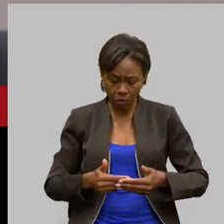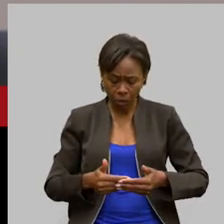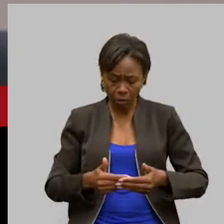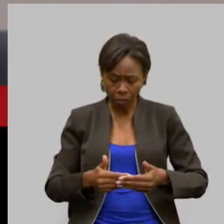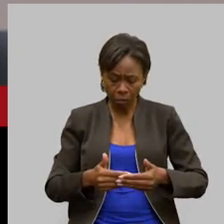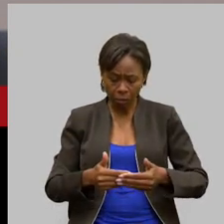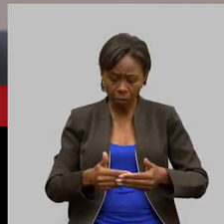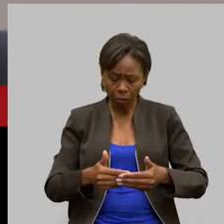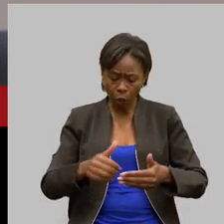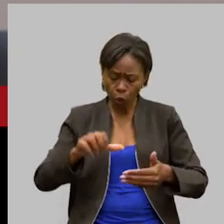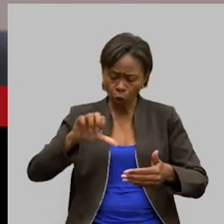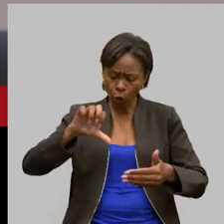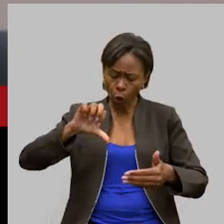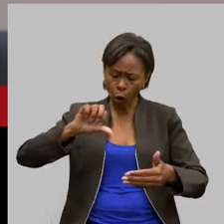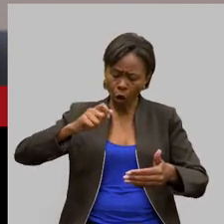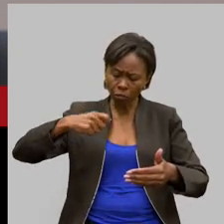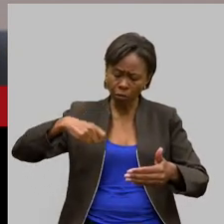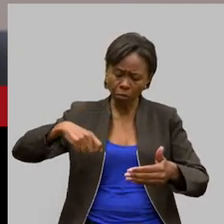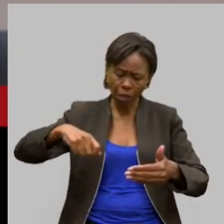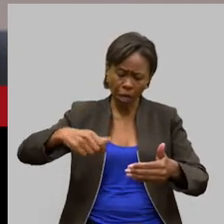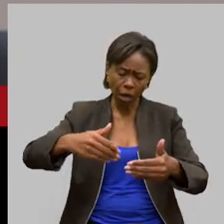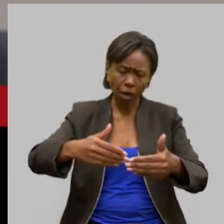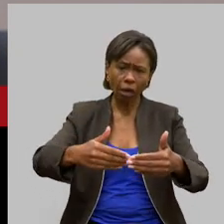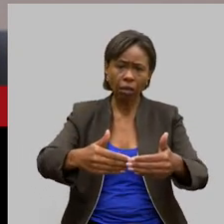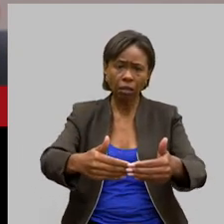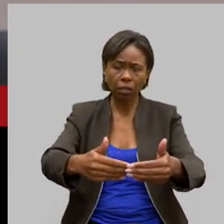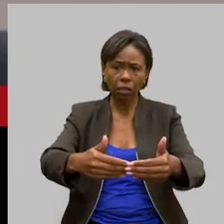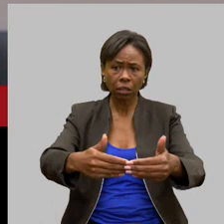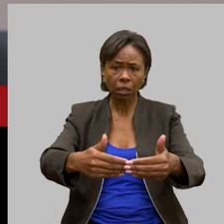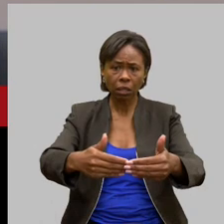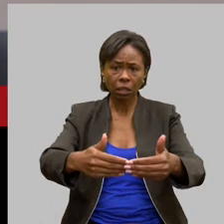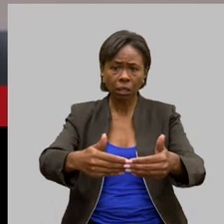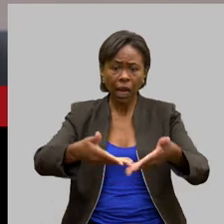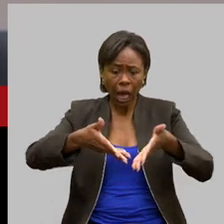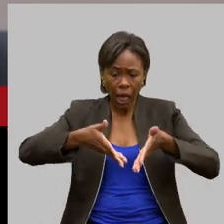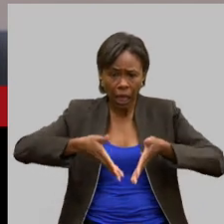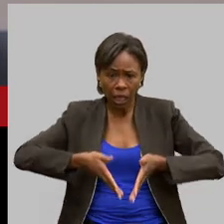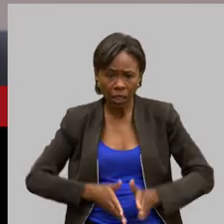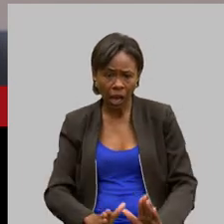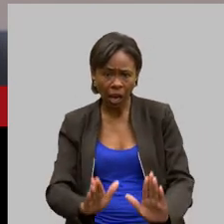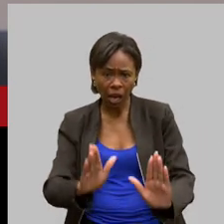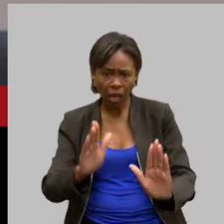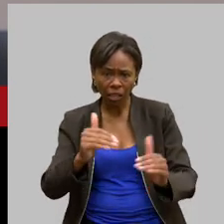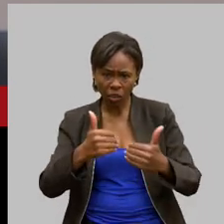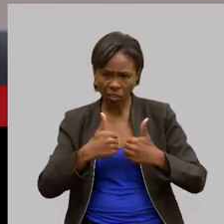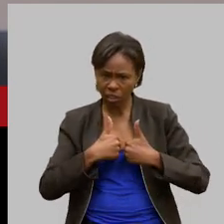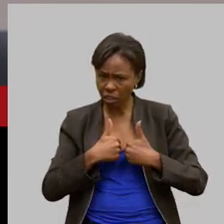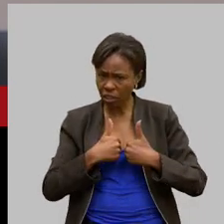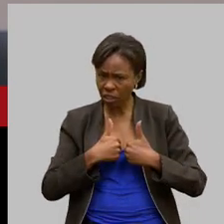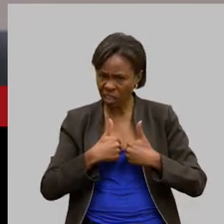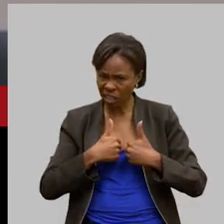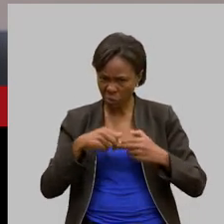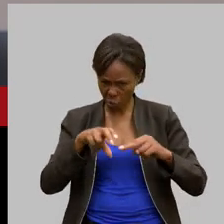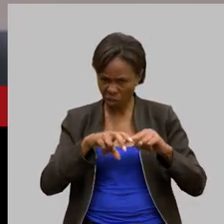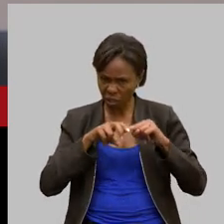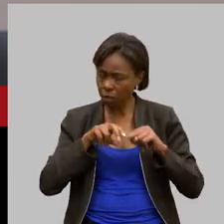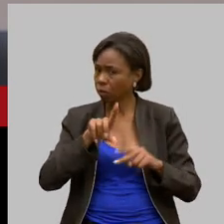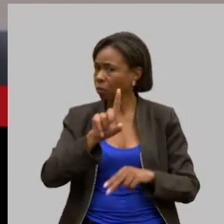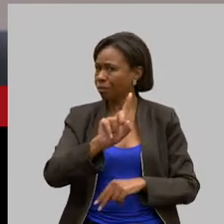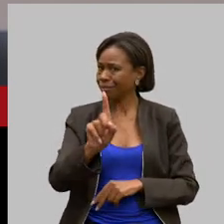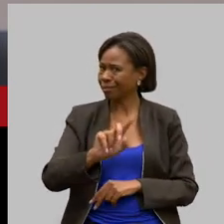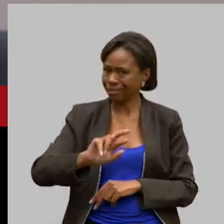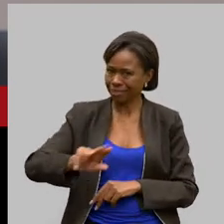faz uma criança eh nascer autista há uma frase muito linda que a gente tem que